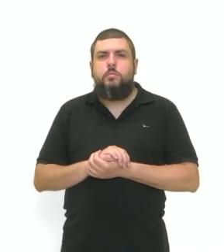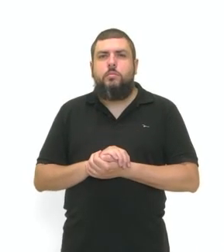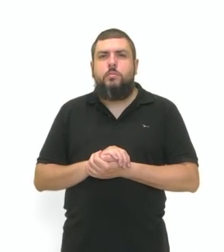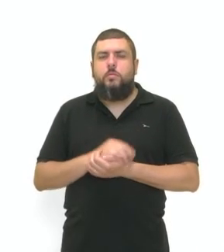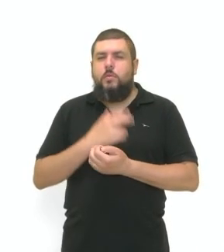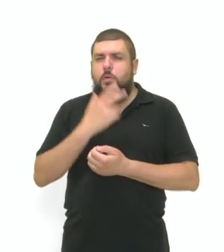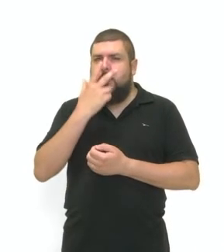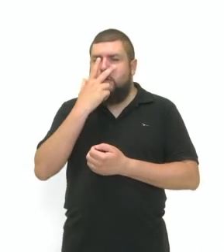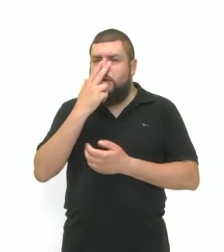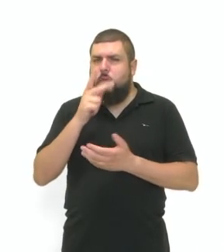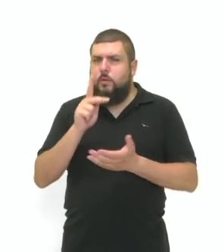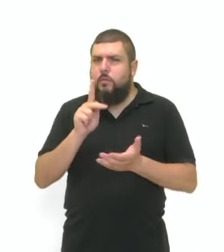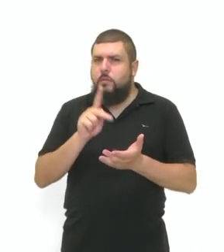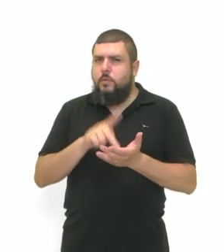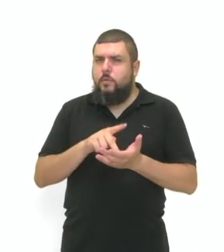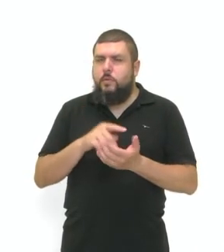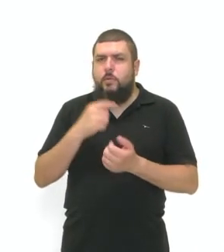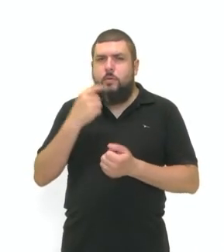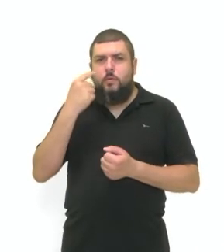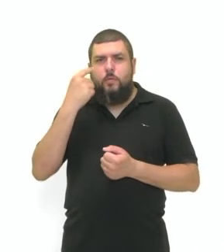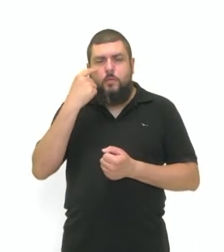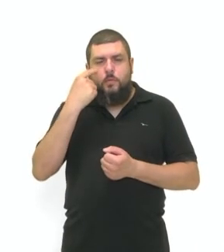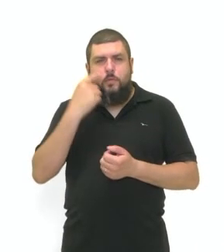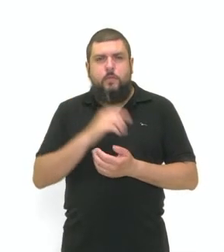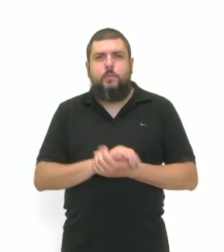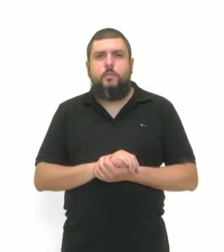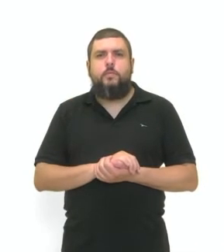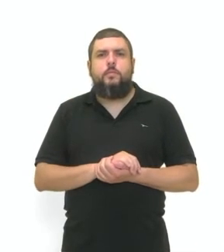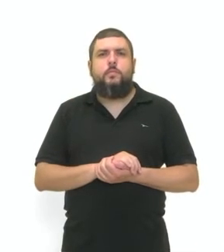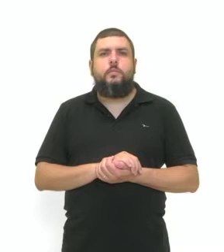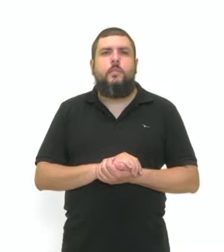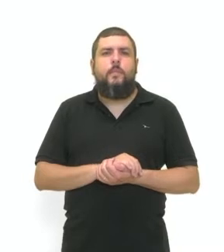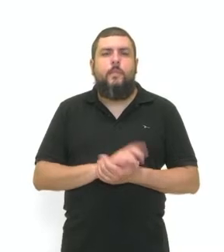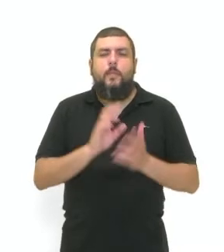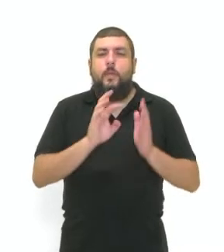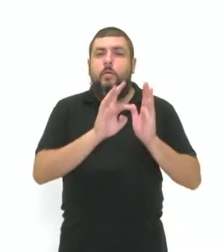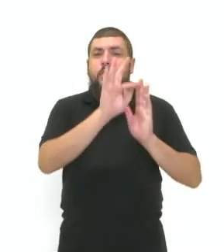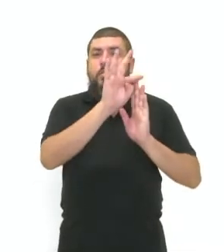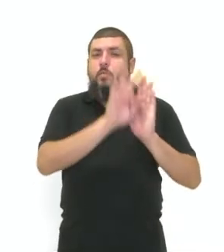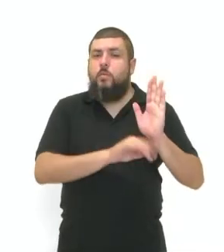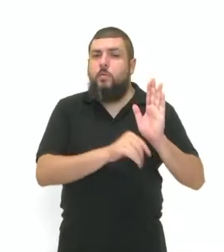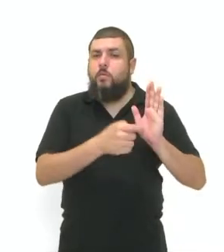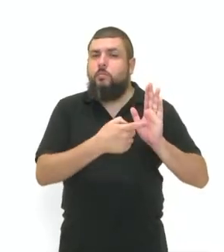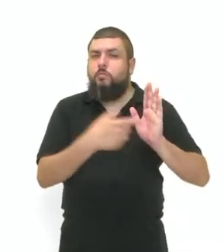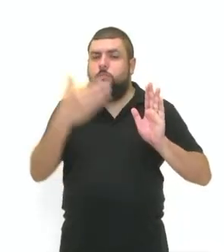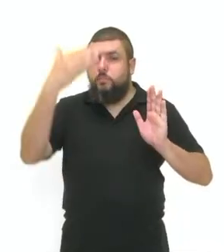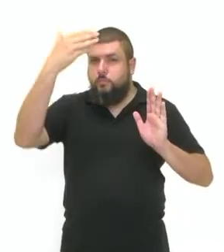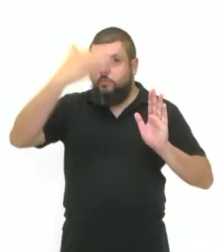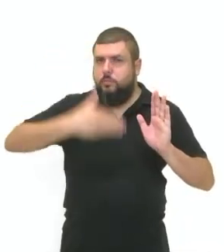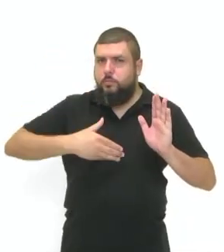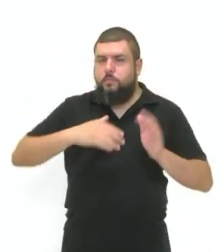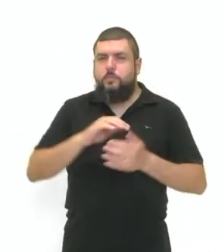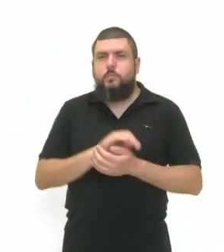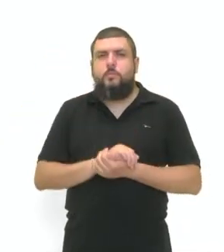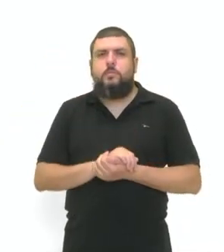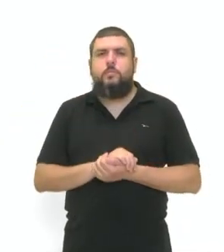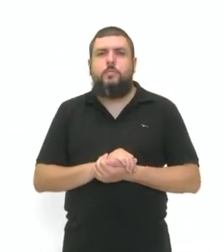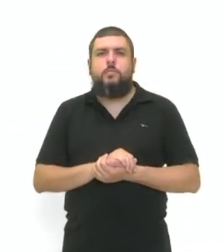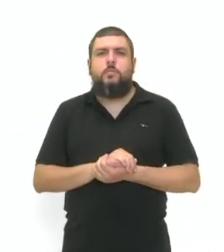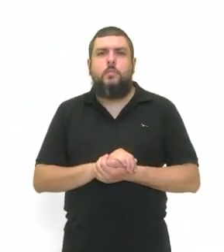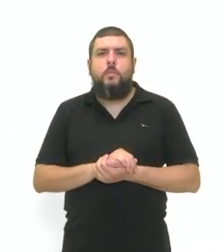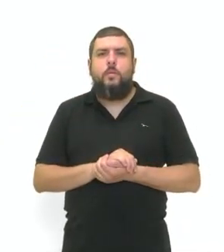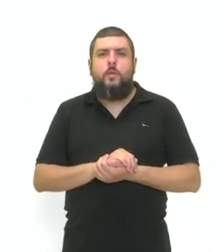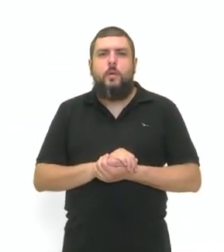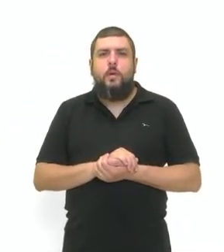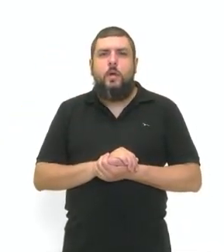retomar aqui no texto? Então, vamos dar uma olhadinha aqui ó, no próprio texto para conferir isso. Ó. Fica aqui a sugestão de